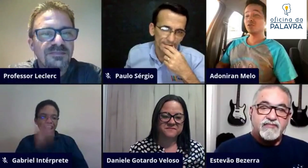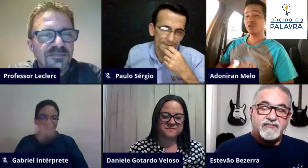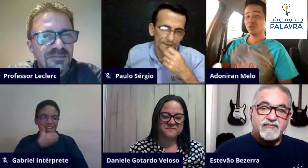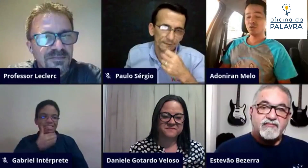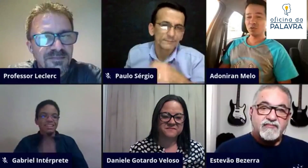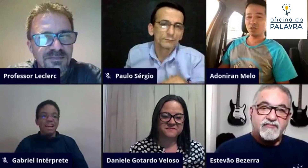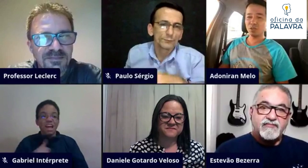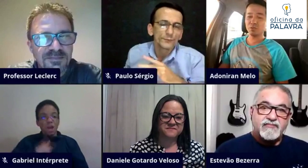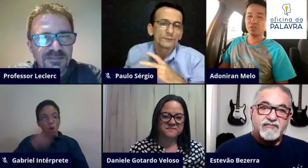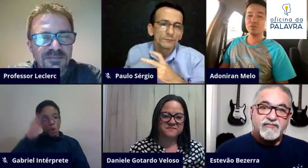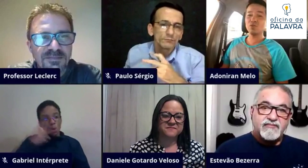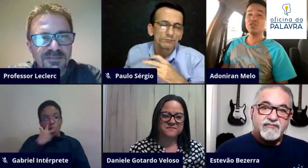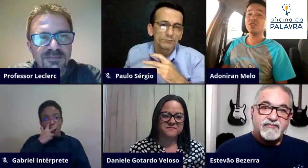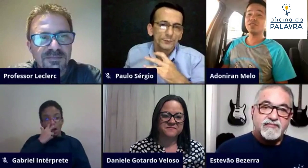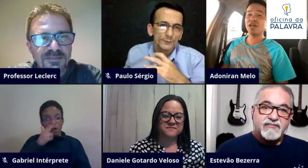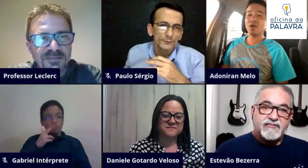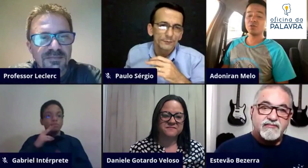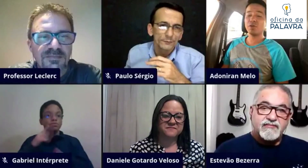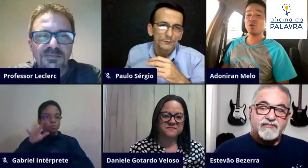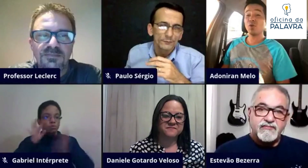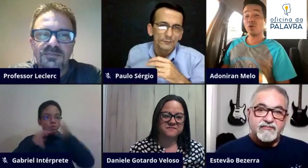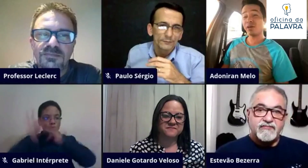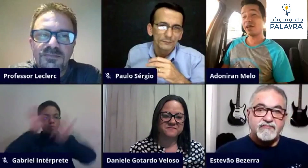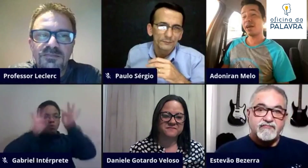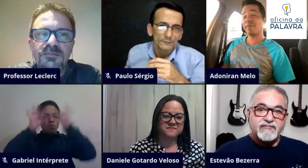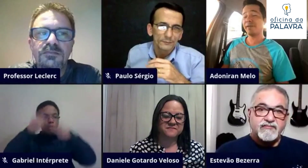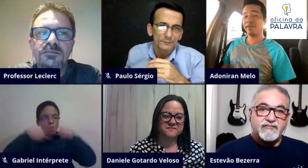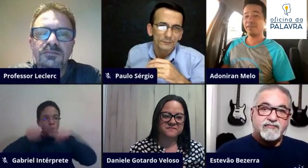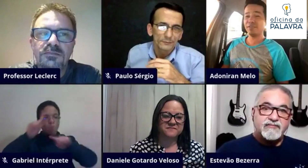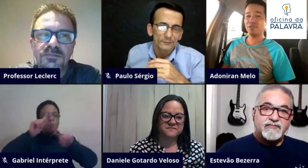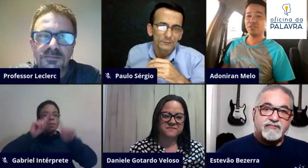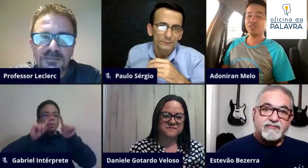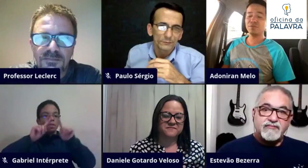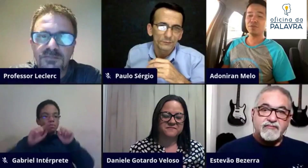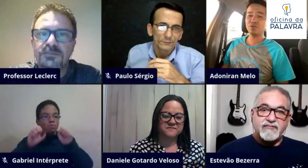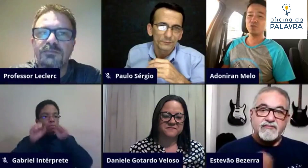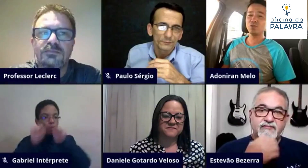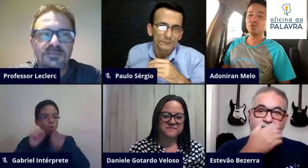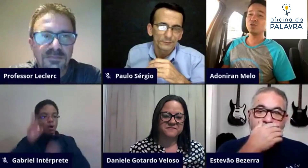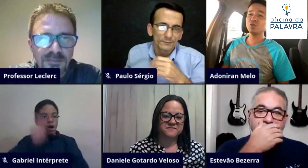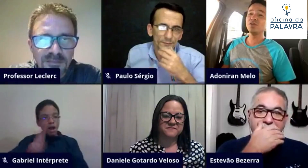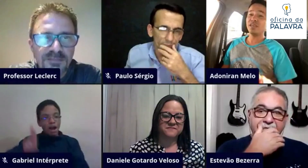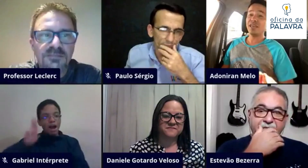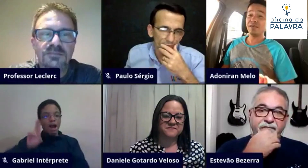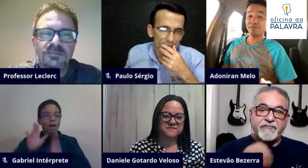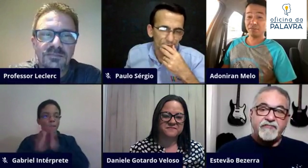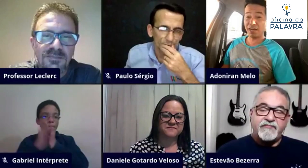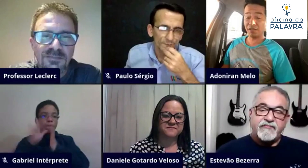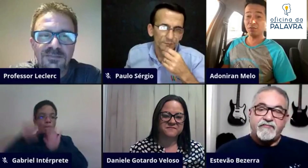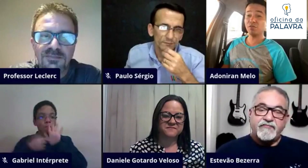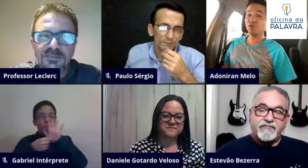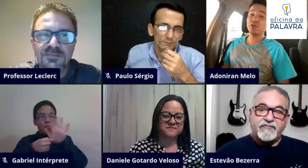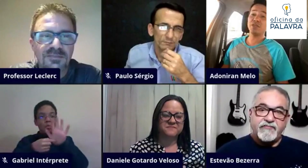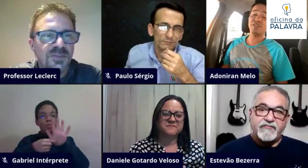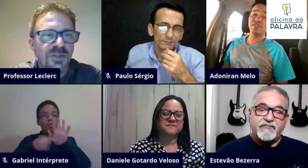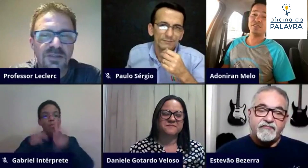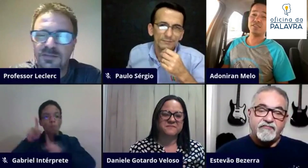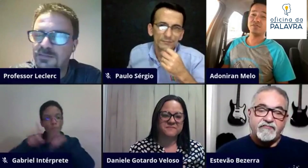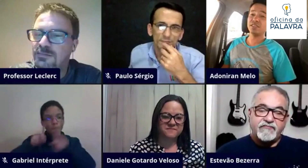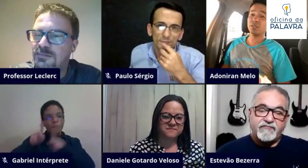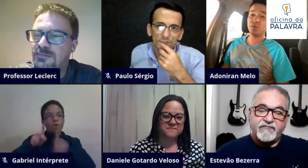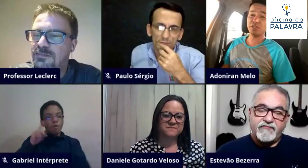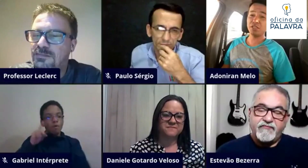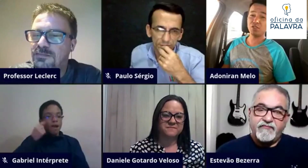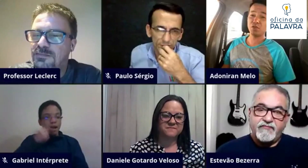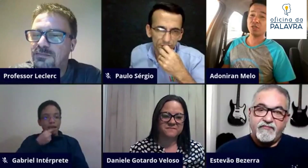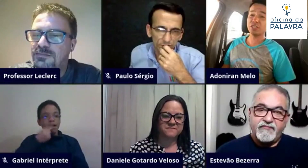iniciativa, todo recurso que nós podemos utilizar hoje para colocar a palavra de Deus nas mãos do surdo é válido. Foi uma